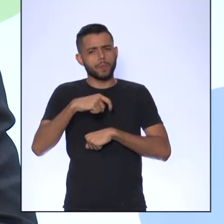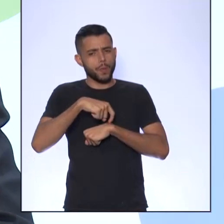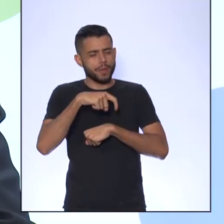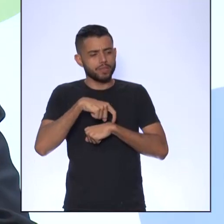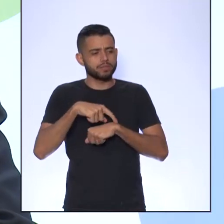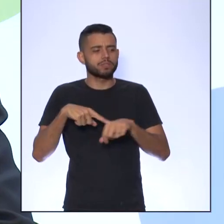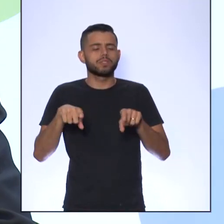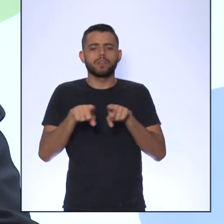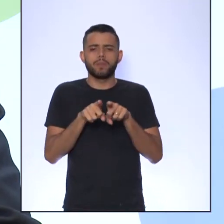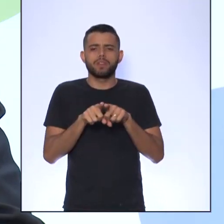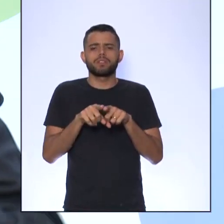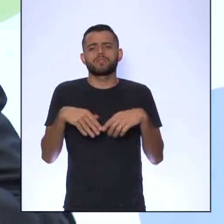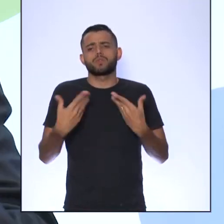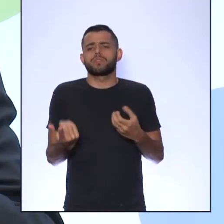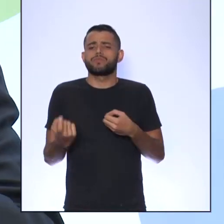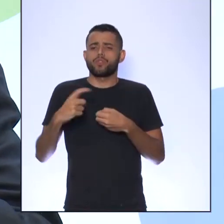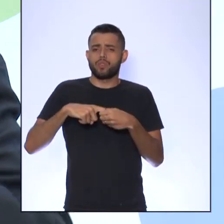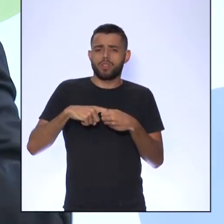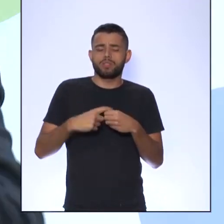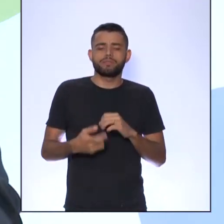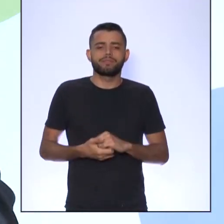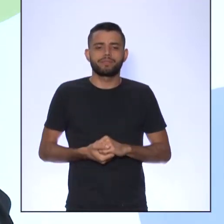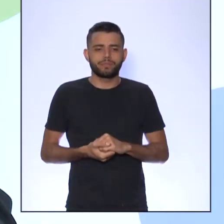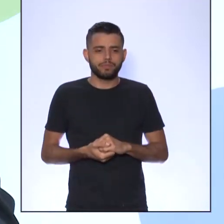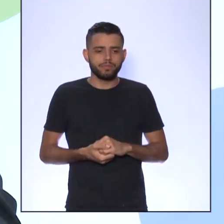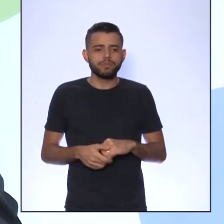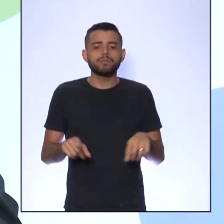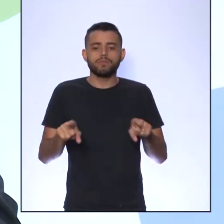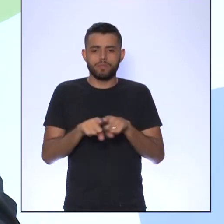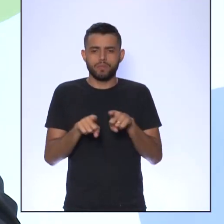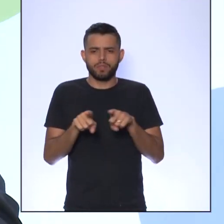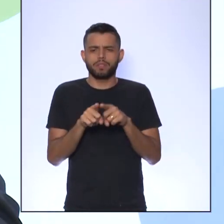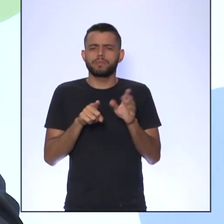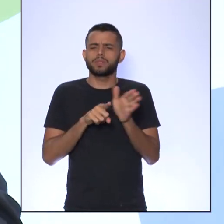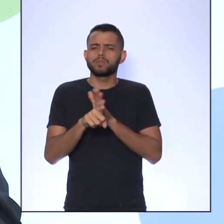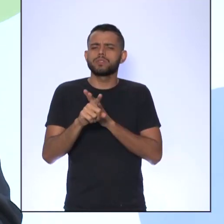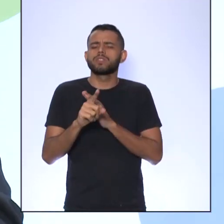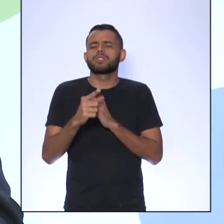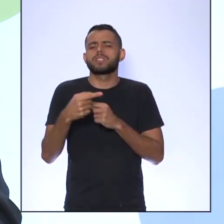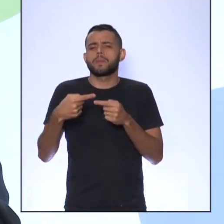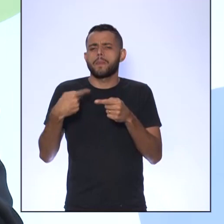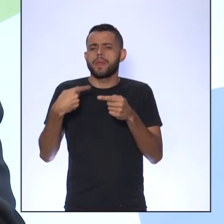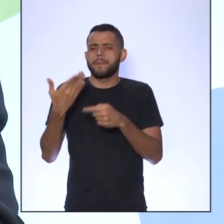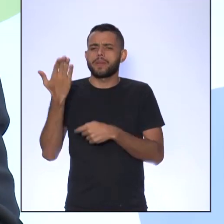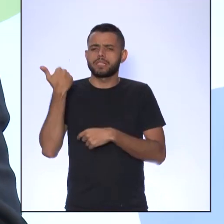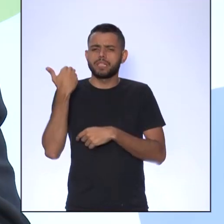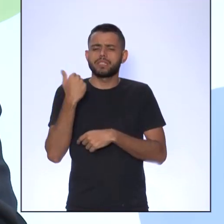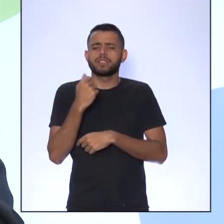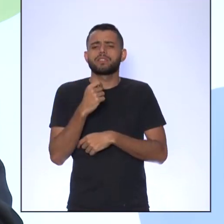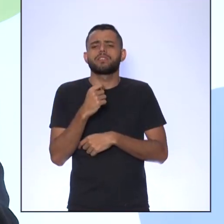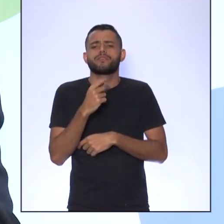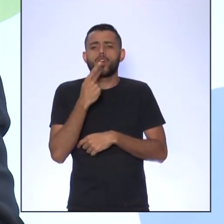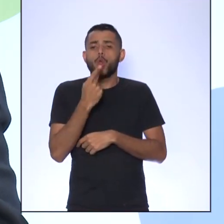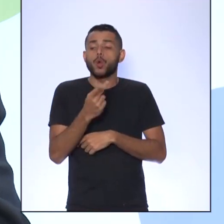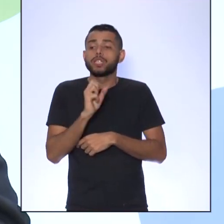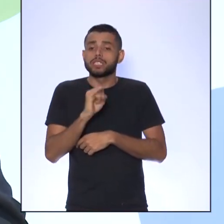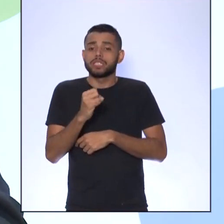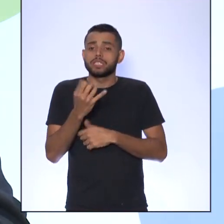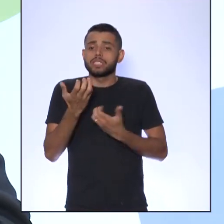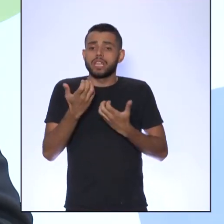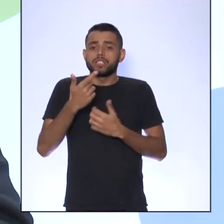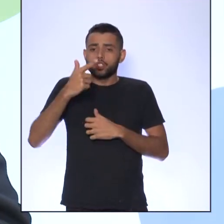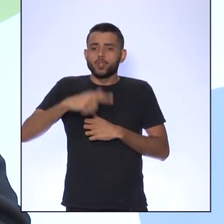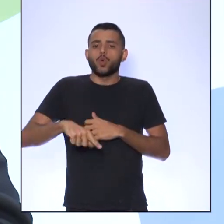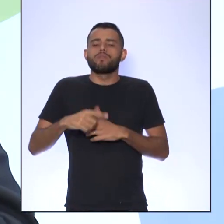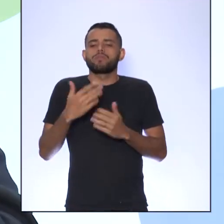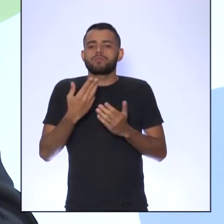seja quando a gente retornar. Agora, também eu tive a pergunta na semana passada de uma aluna, e se eu quiser refazer o meu terceiro